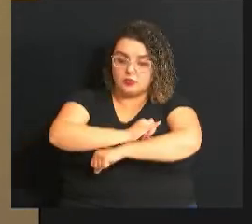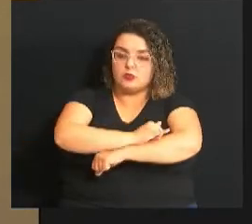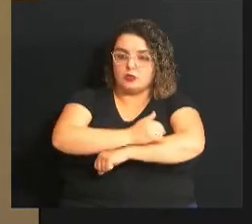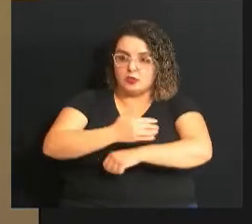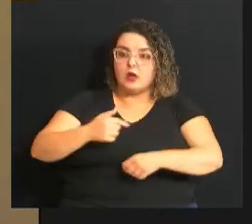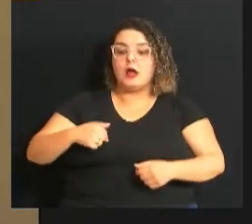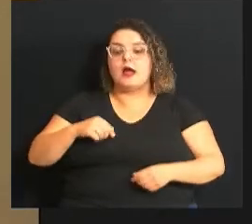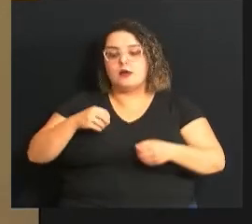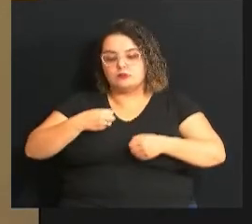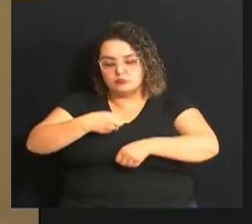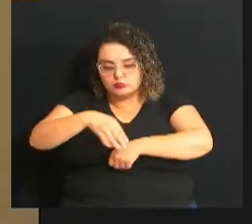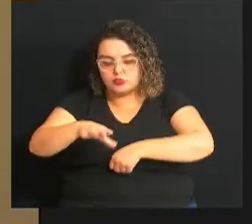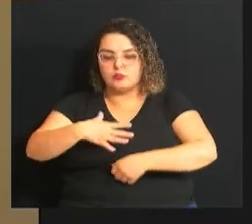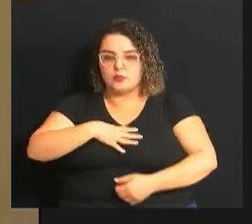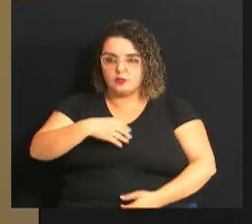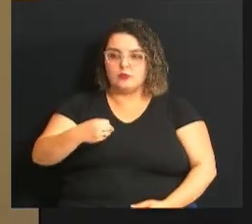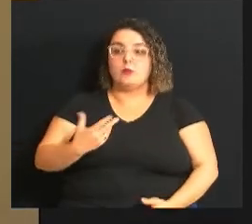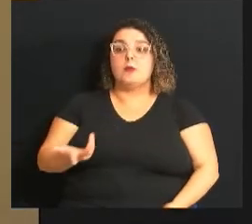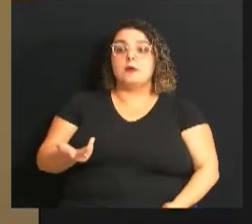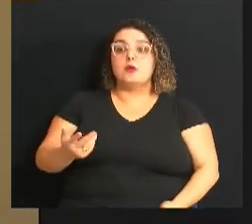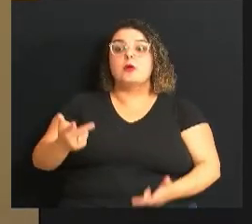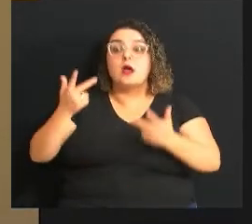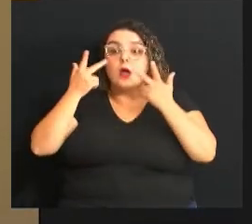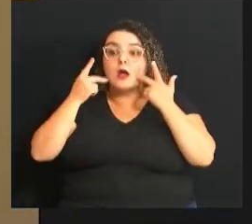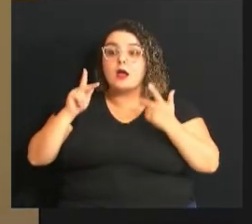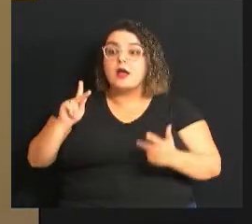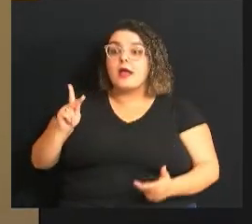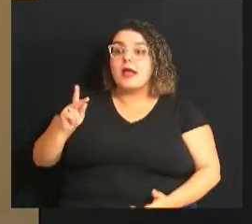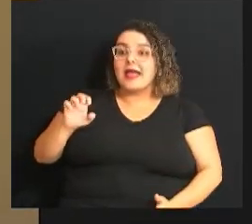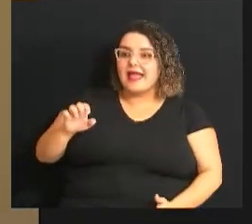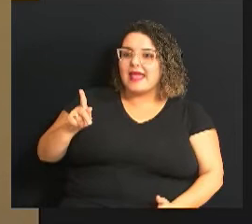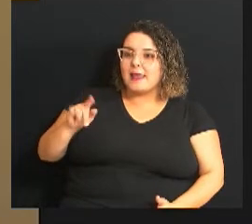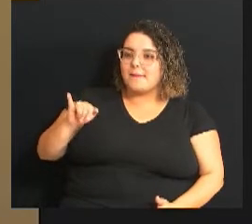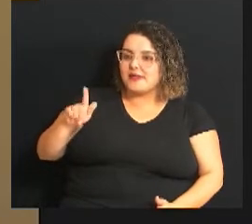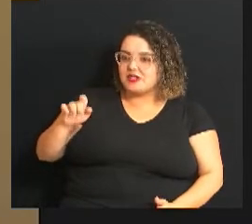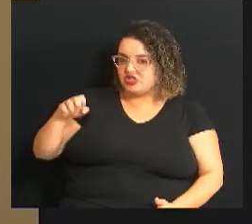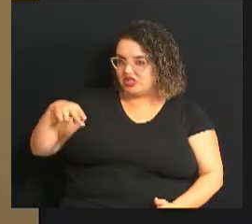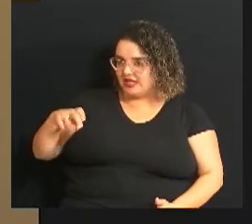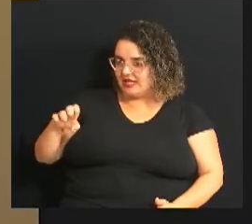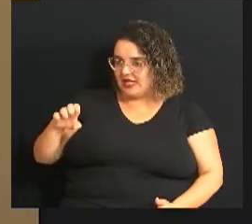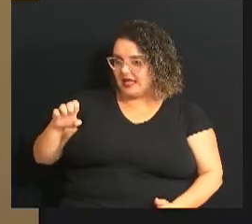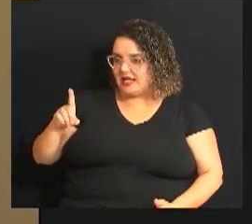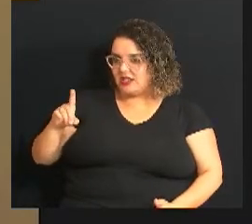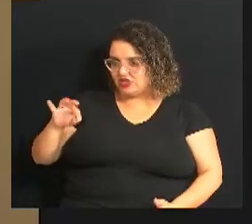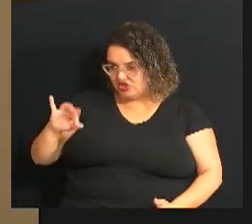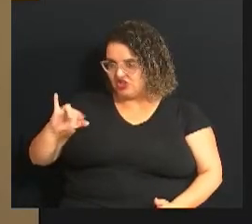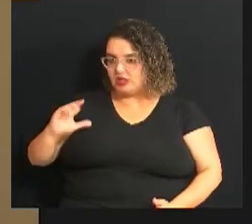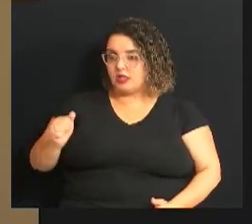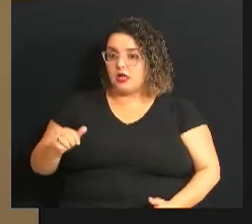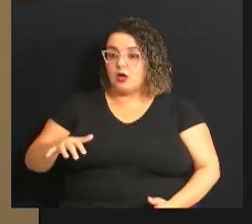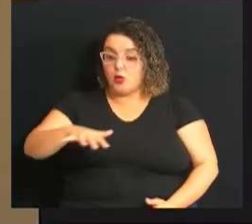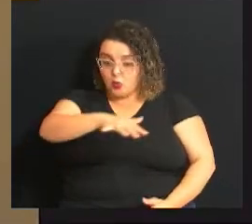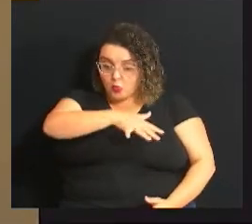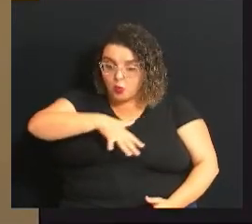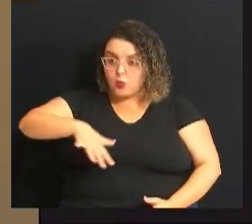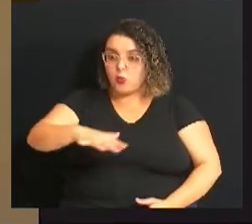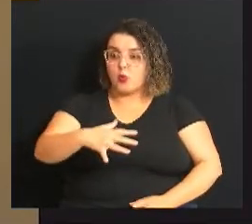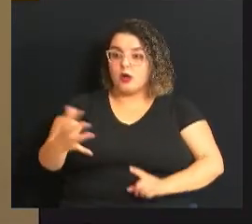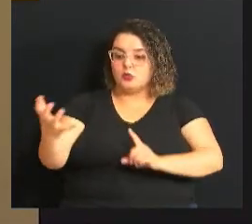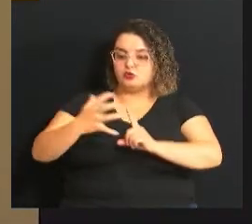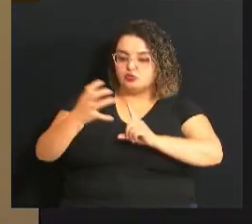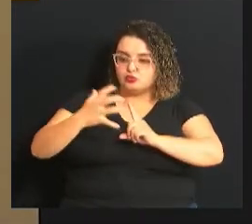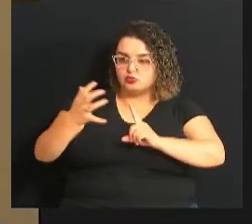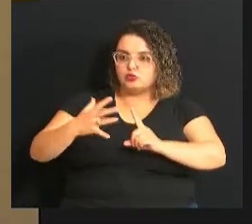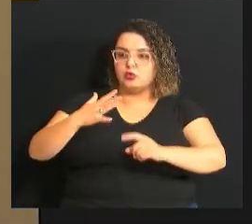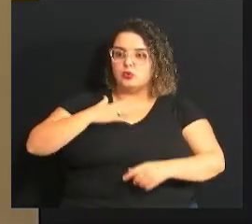coisa. Mas o que parece que é mais frequente é a epigenética. Então, que seria o ambiente modulando a expressão dos meus